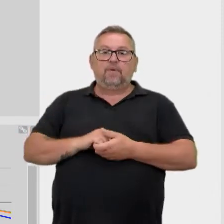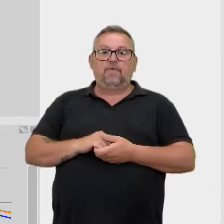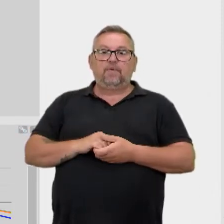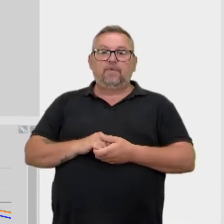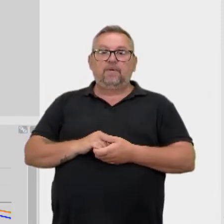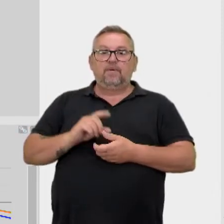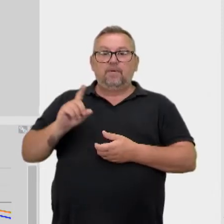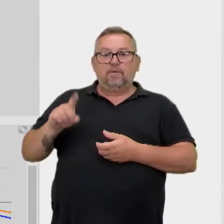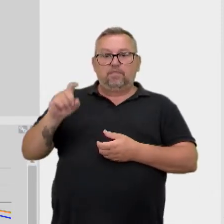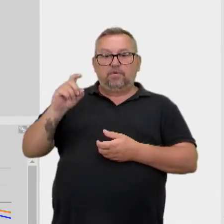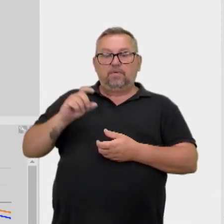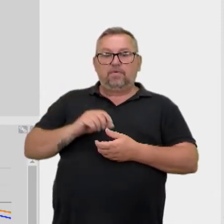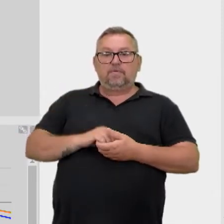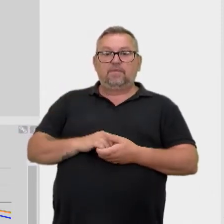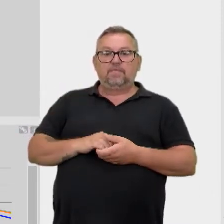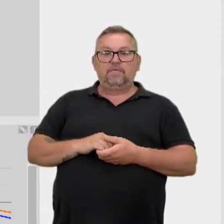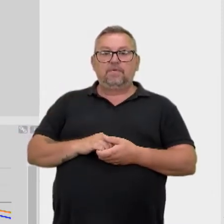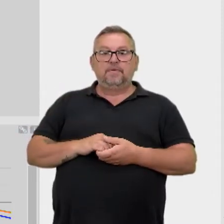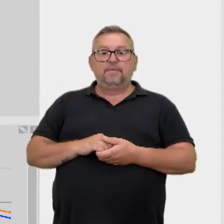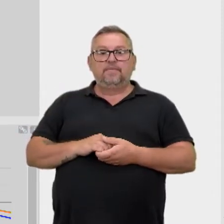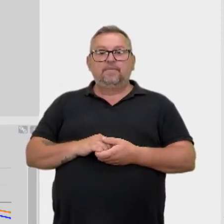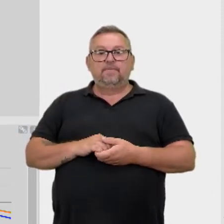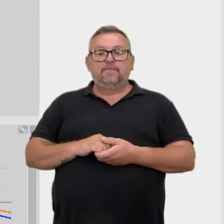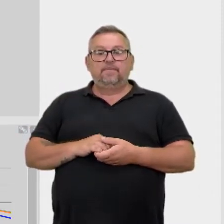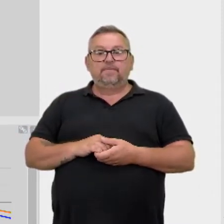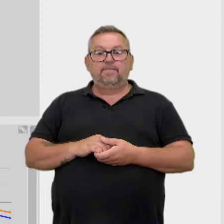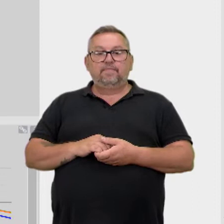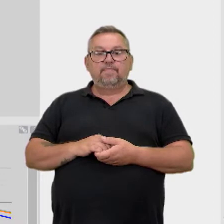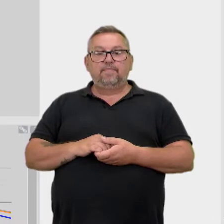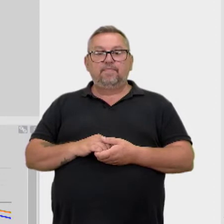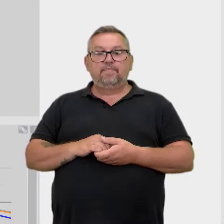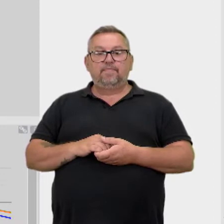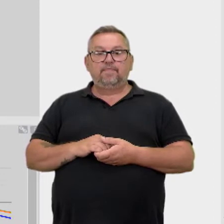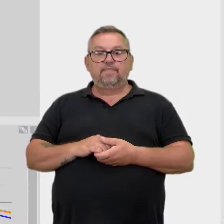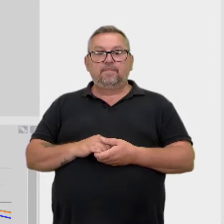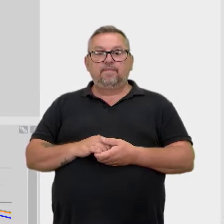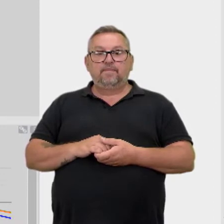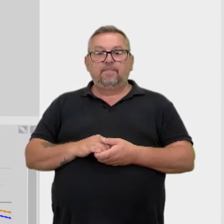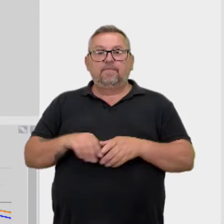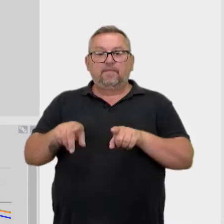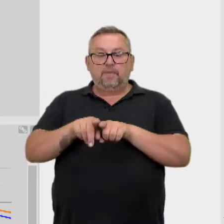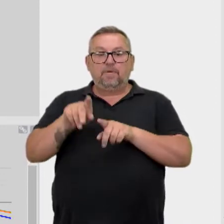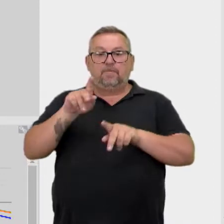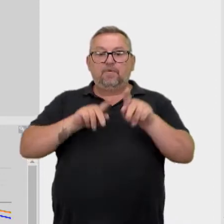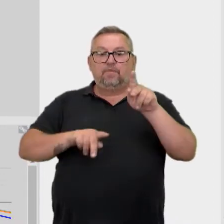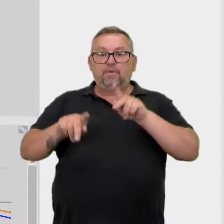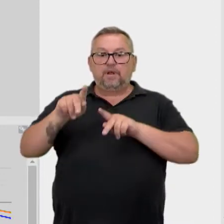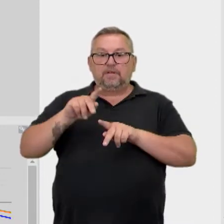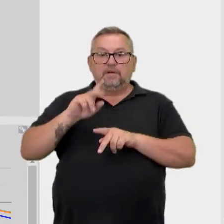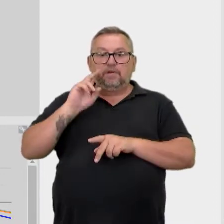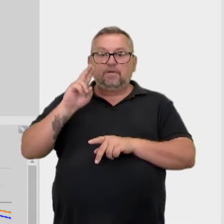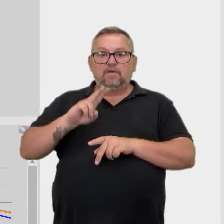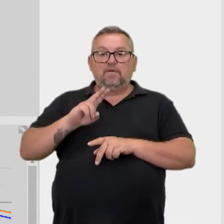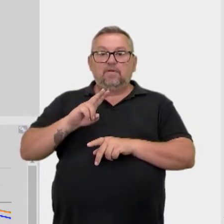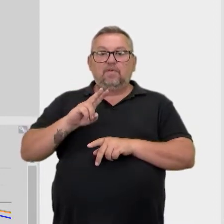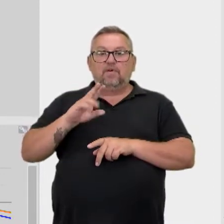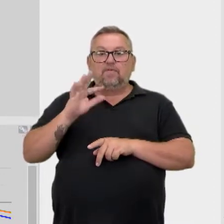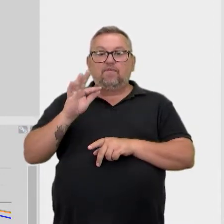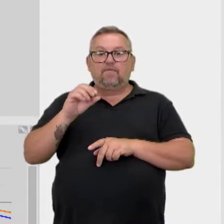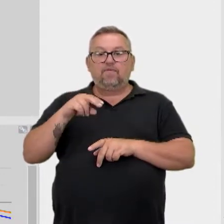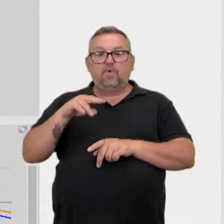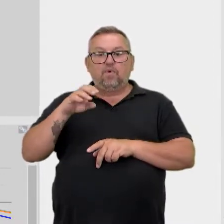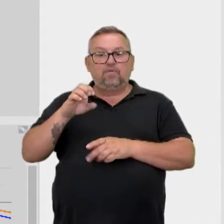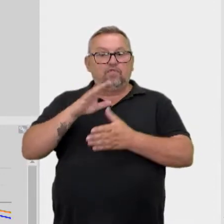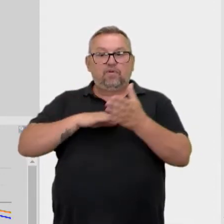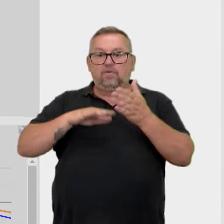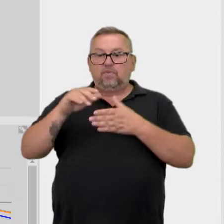né, o acesso ao link, é só clicar, ó, tá vendo que ele passa o tracinho, é só clicar, projeção da população, da fonte, tem todas as